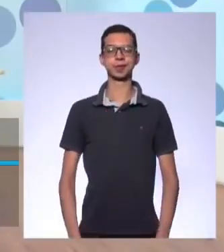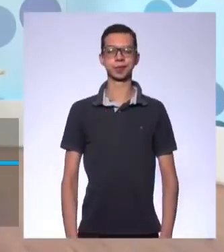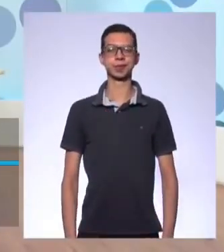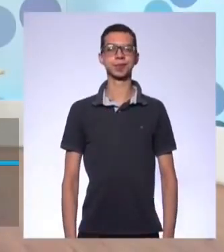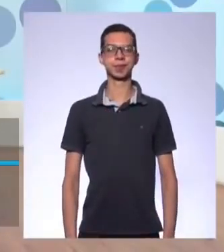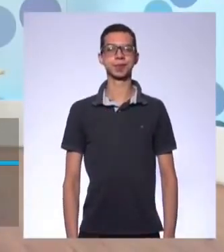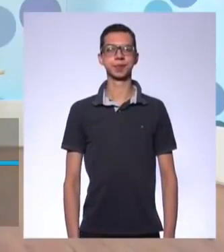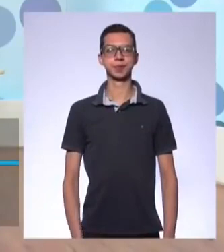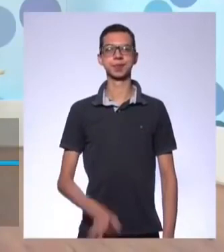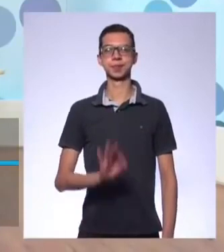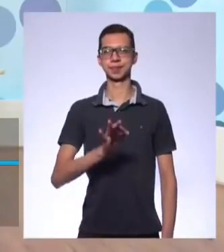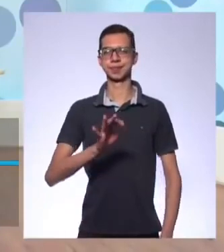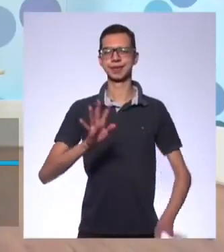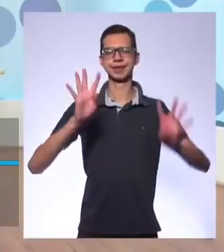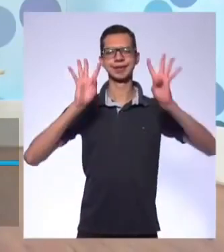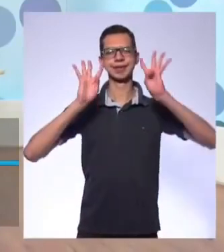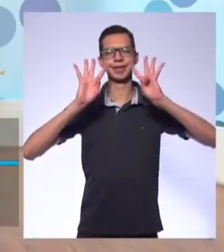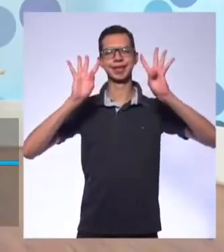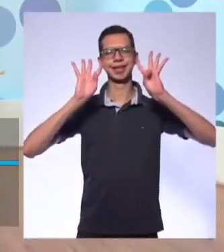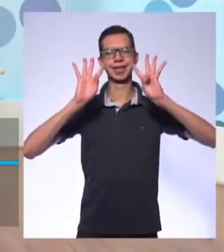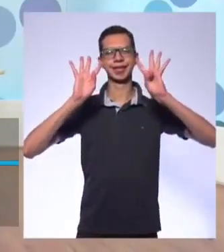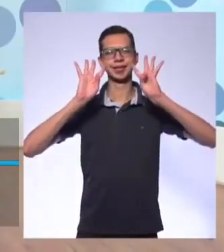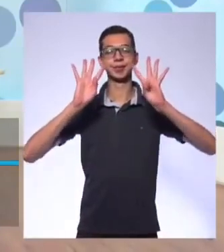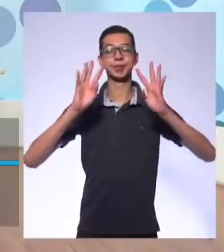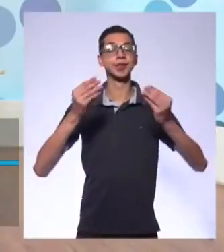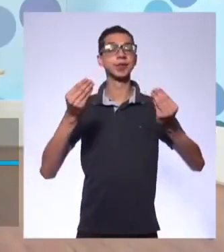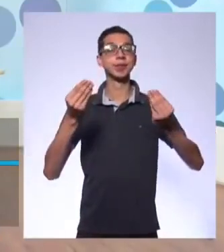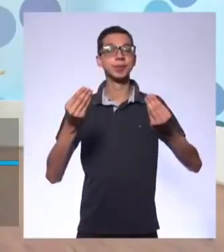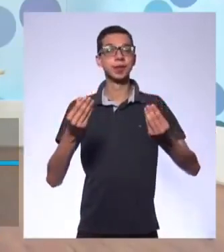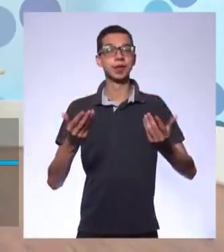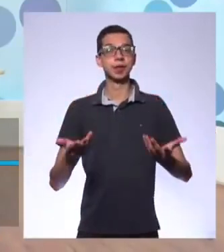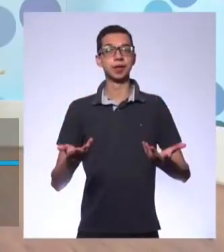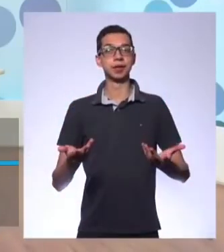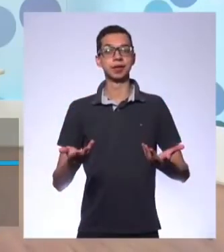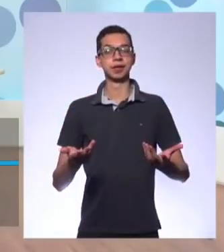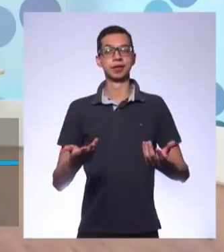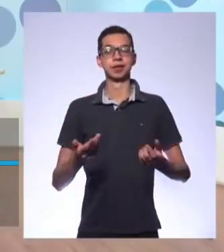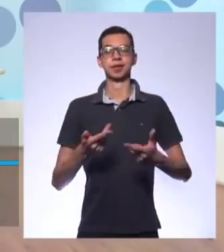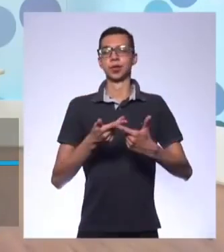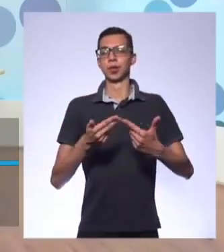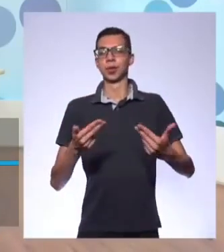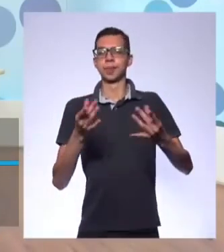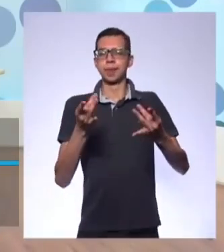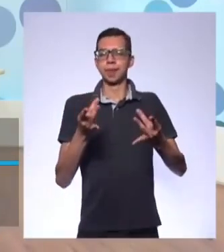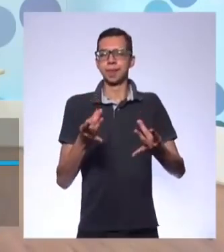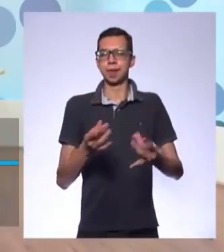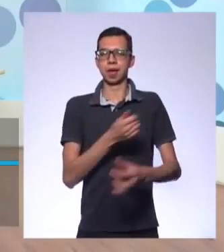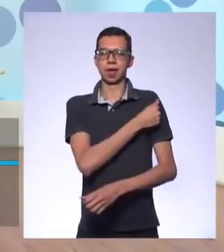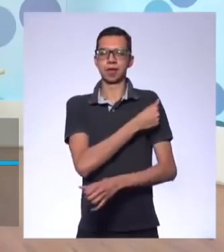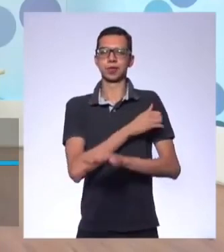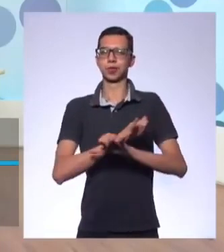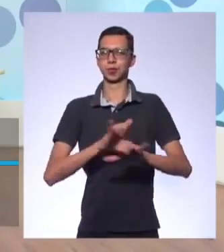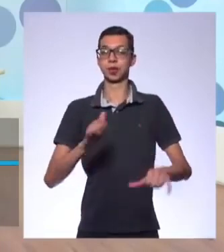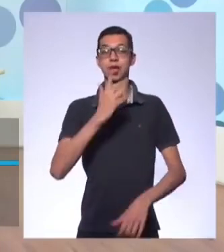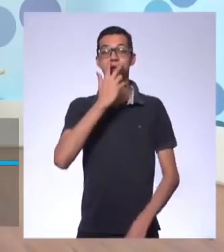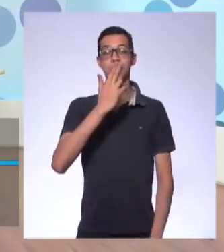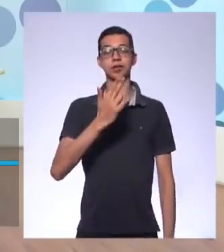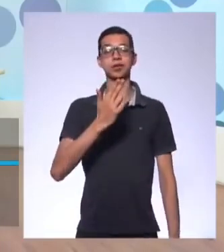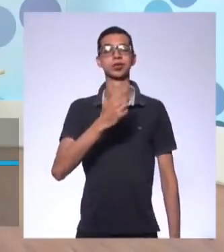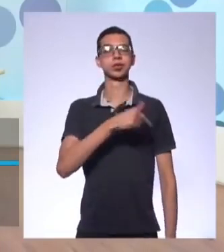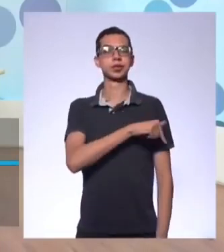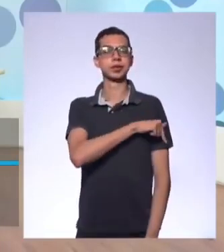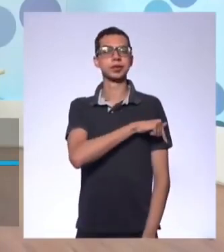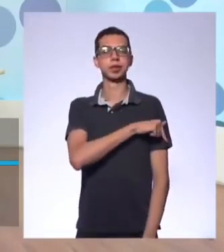Filosófico, né? É bem legal. Até para poder colocar algumas coisas para os alunos, né? O sétimo nem acho